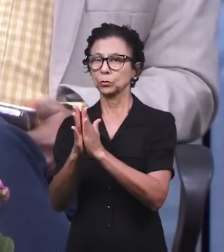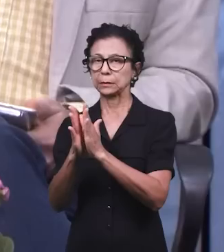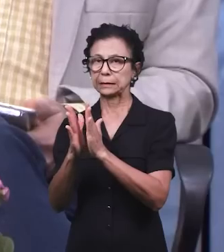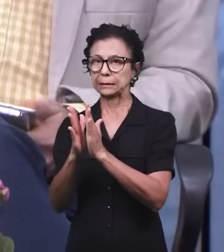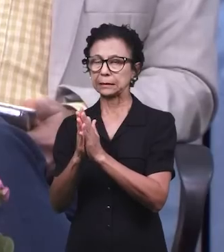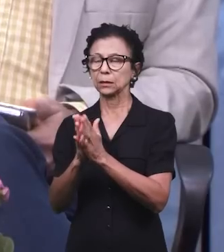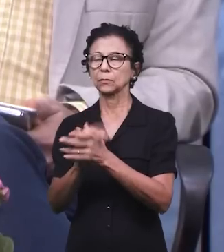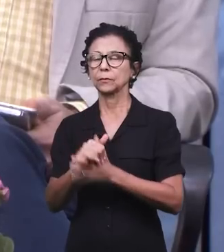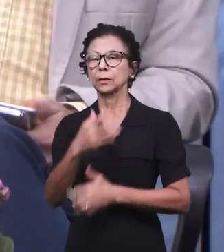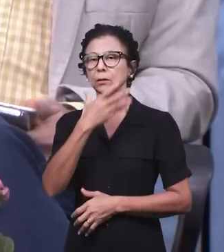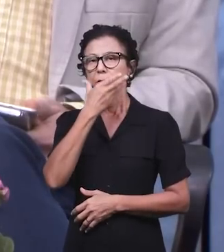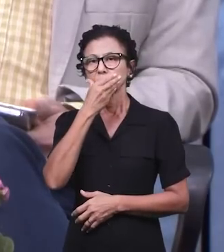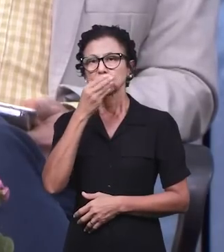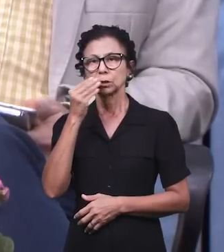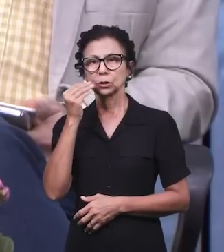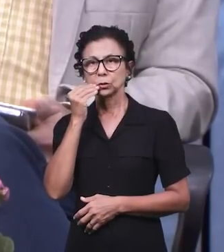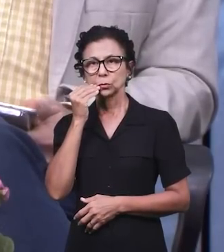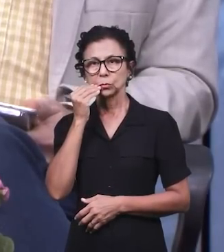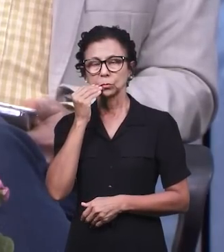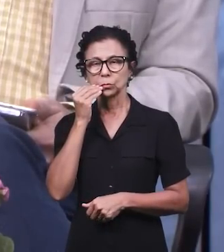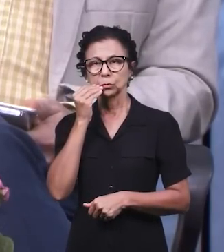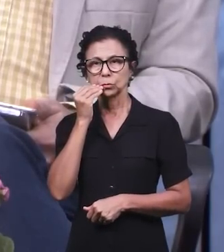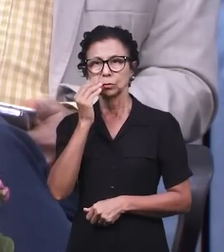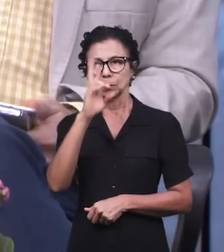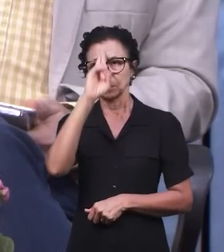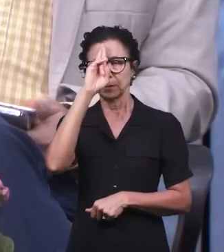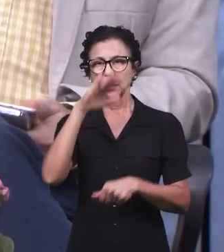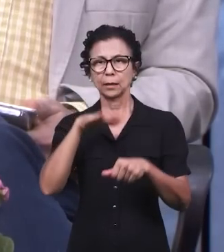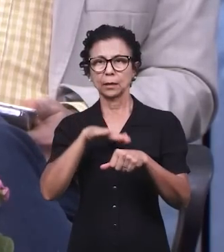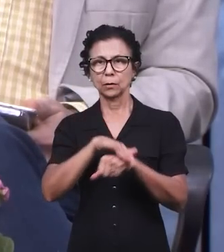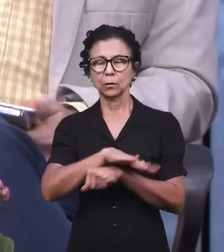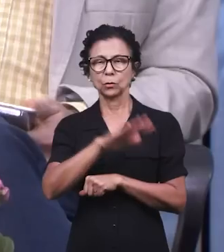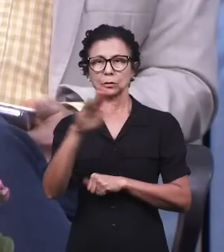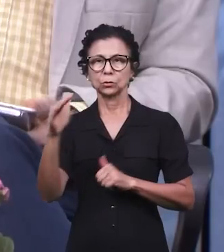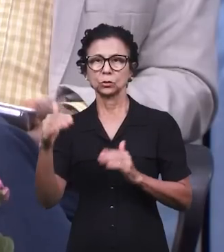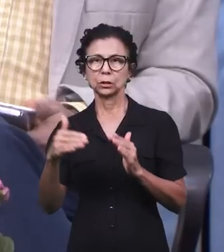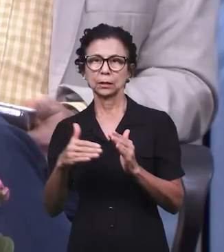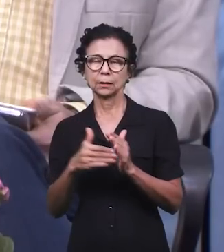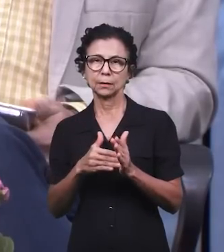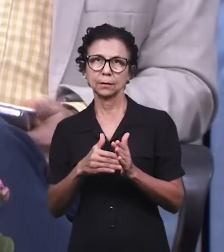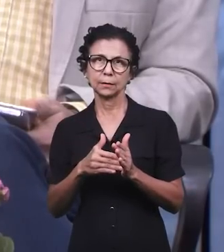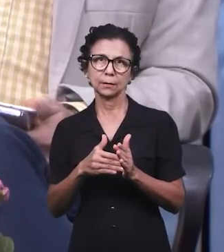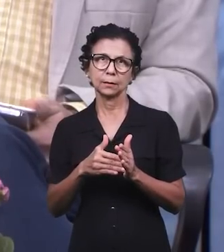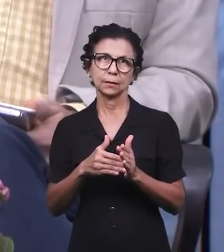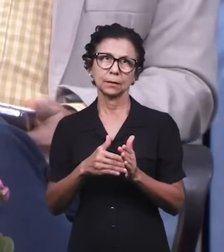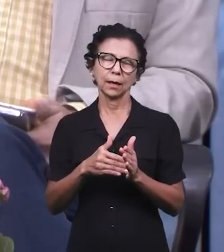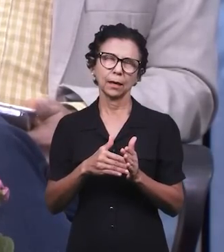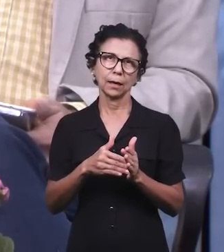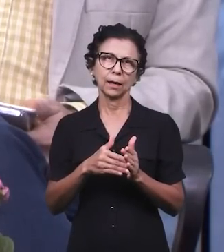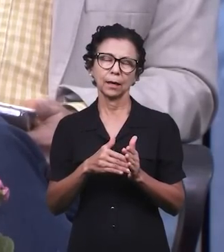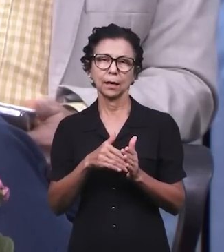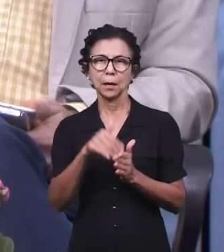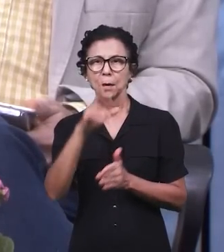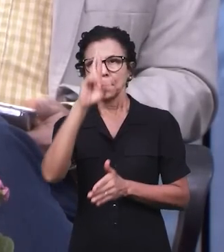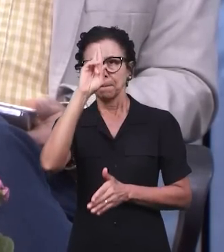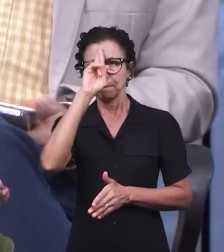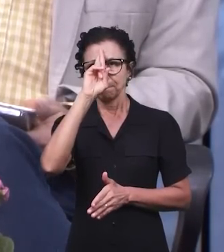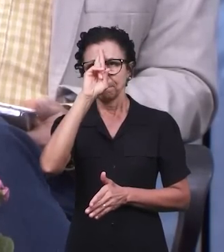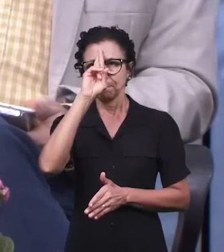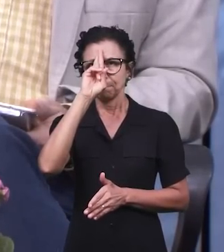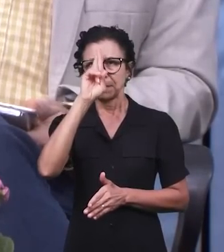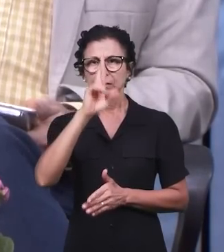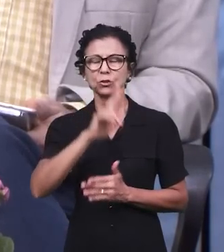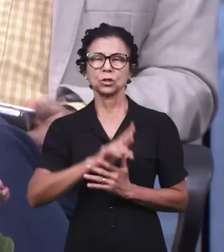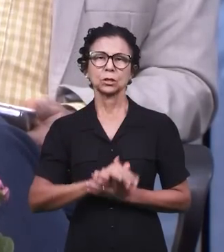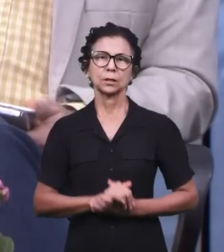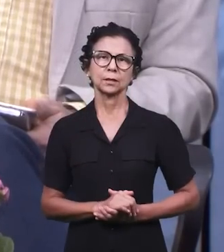mais consagrado, que naturalmente já tem um grupo ali muito acostumado a fazer jejum. O jejum já faz parte da vida deles.